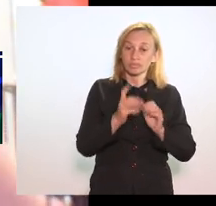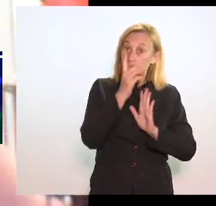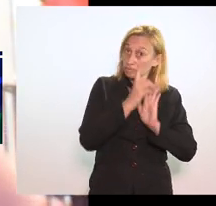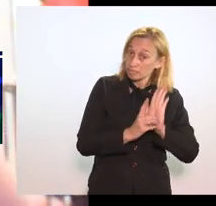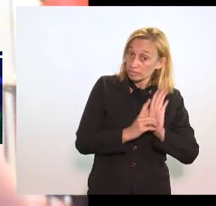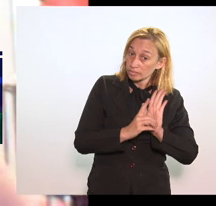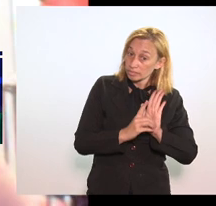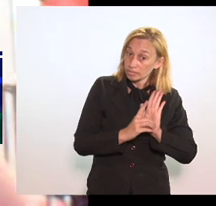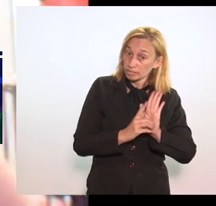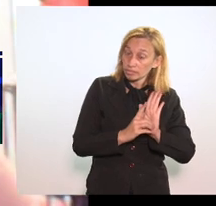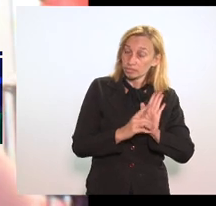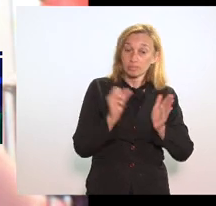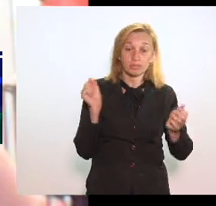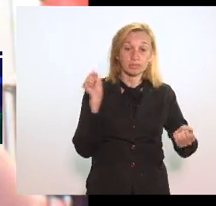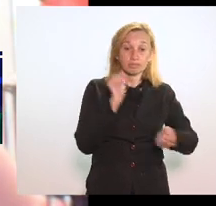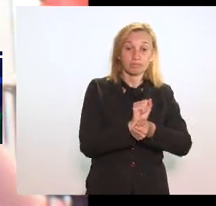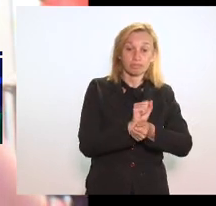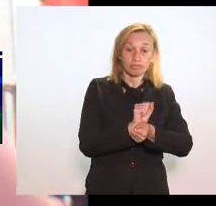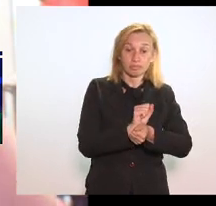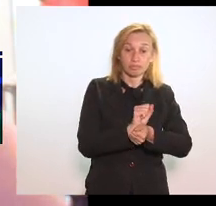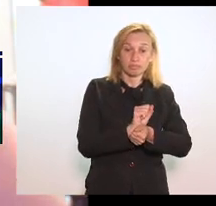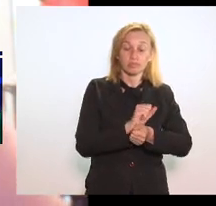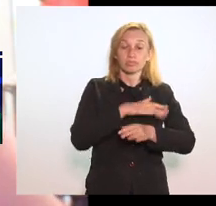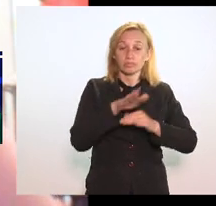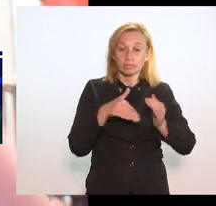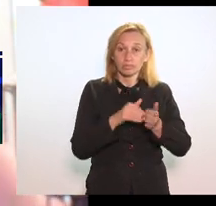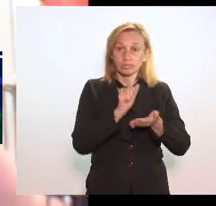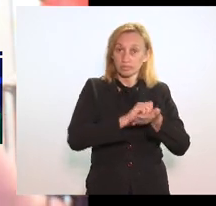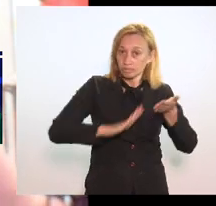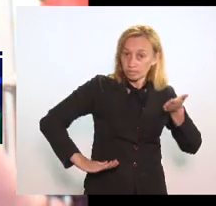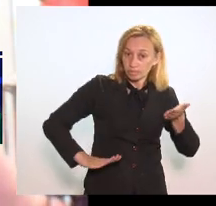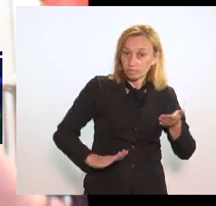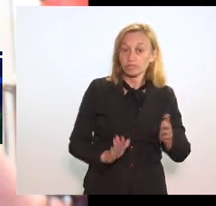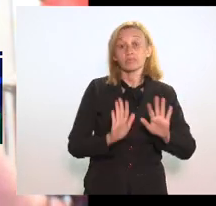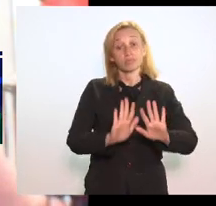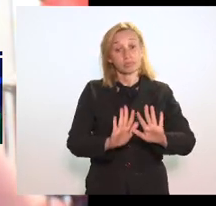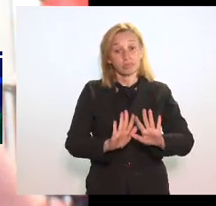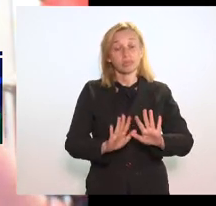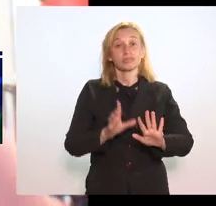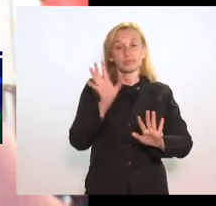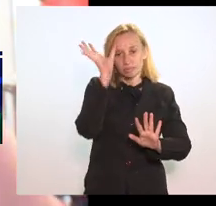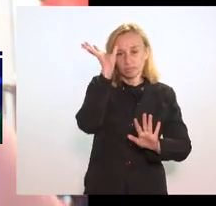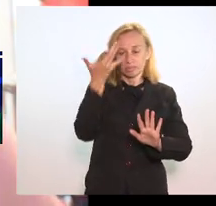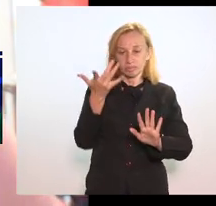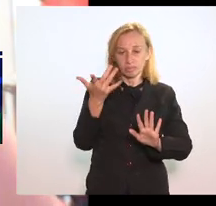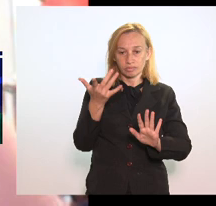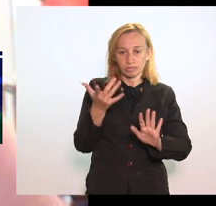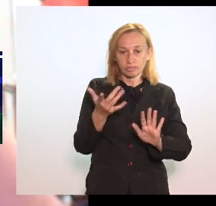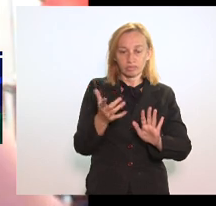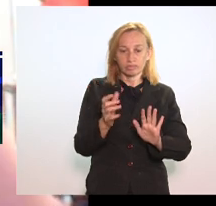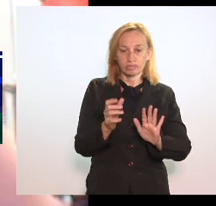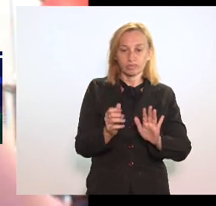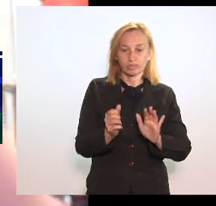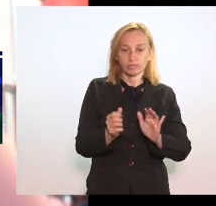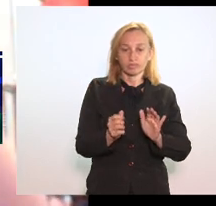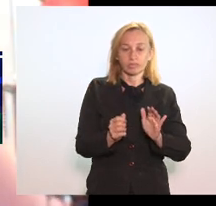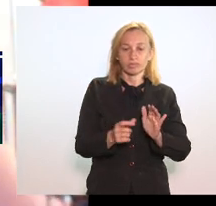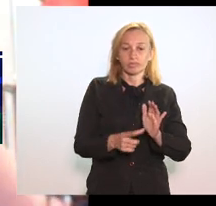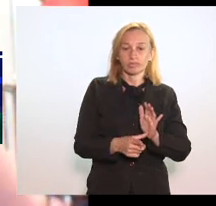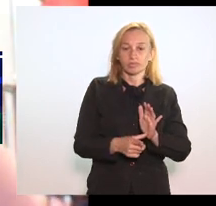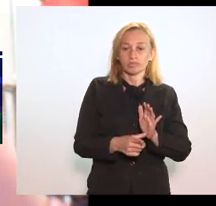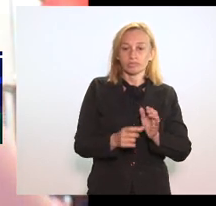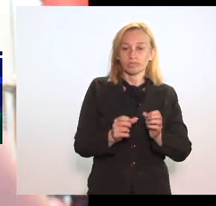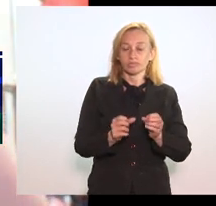decreto suspendendo o funcionamento dessas atividades resolveu antecipar feriados